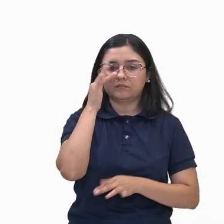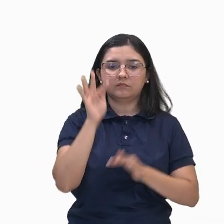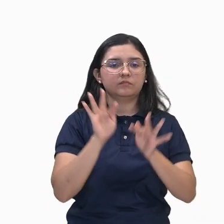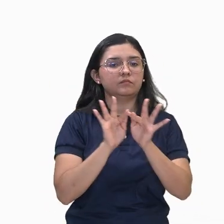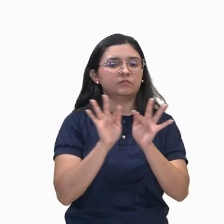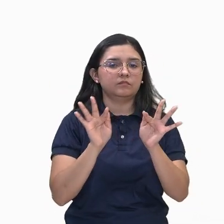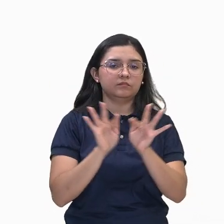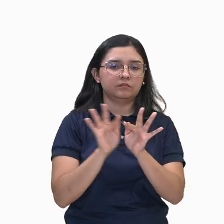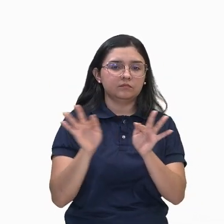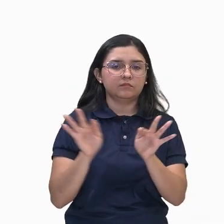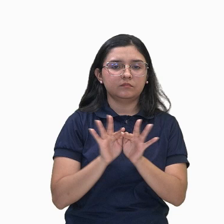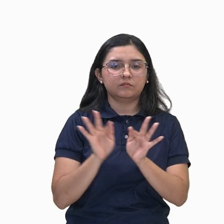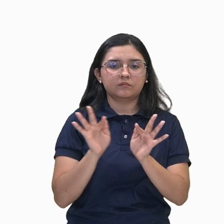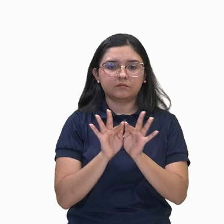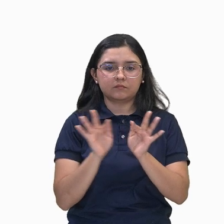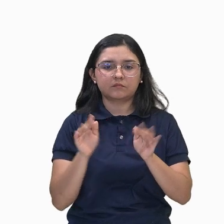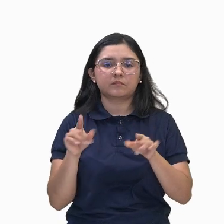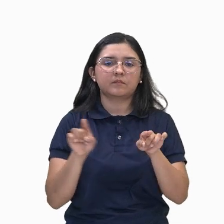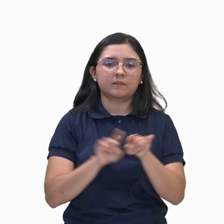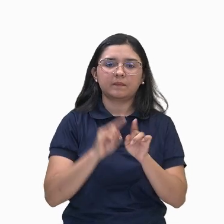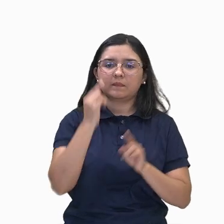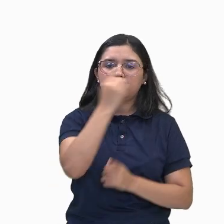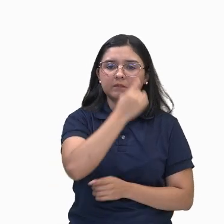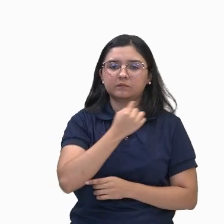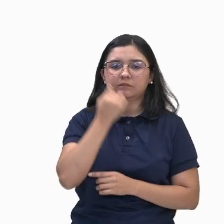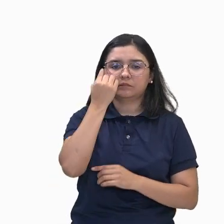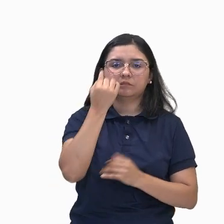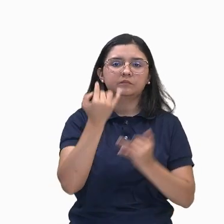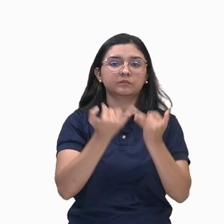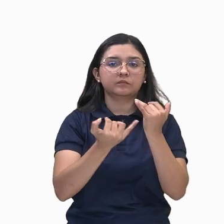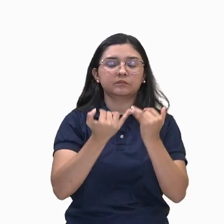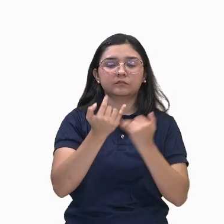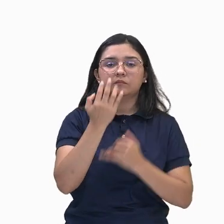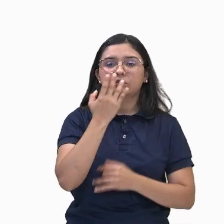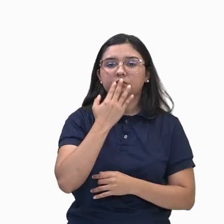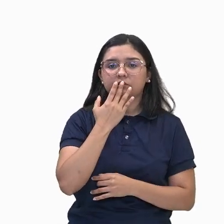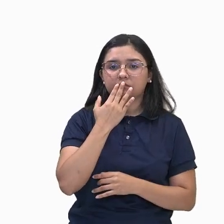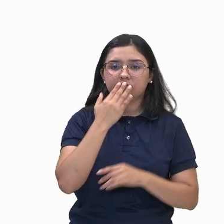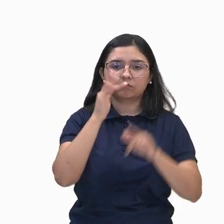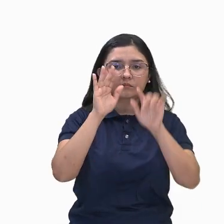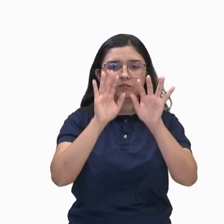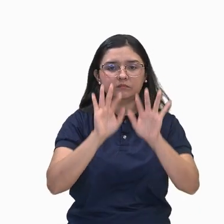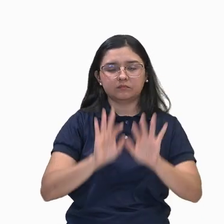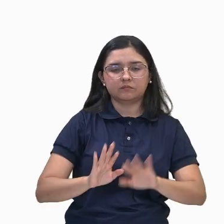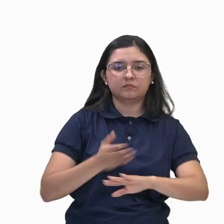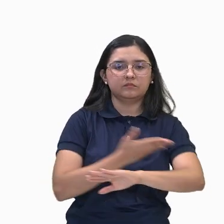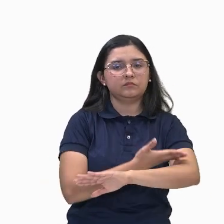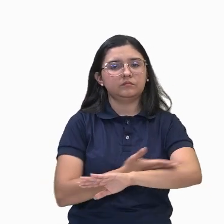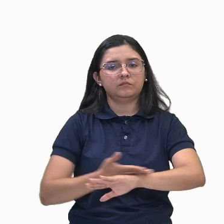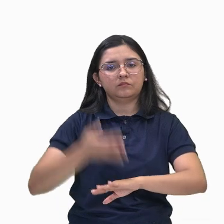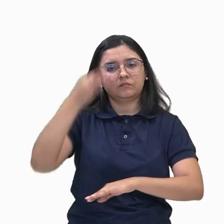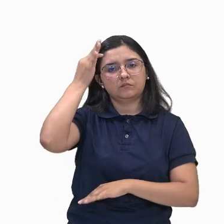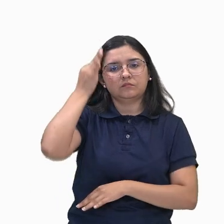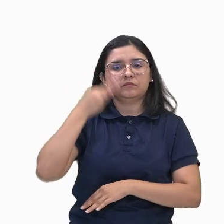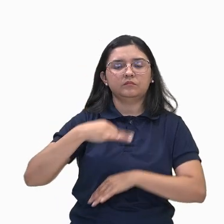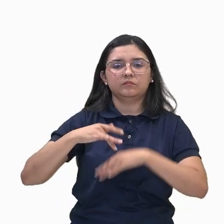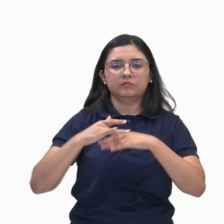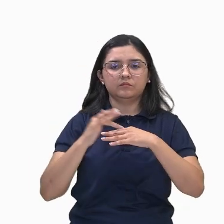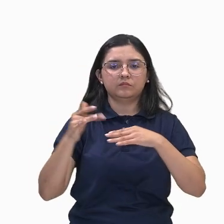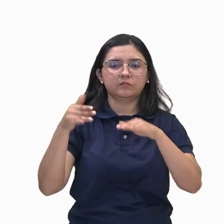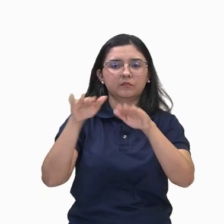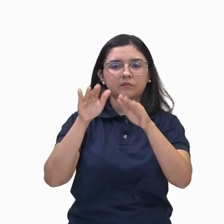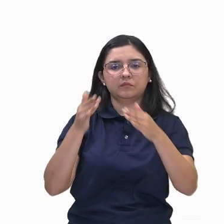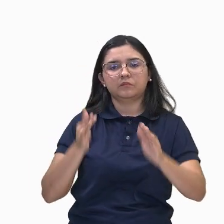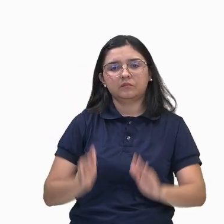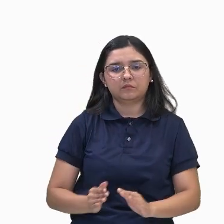delicada e fina, te cobre as faces que são cor de neve. Os teus cabelos são os fios de ouro, teu lindo corpo